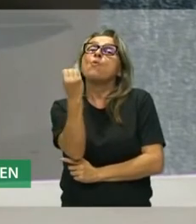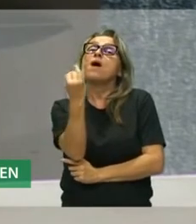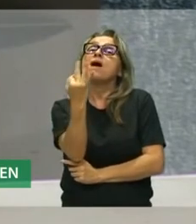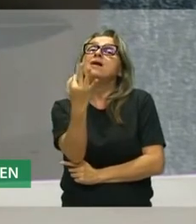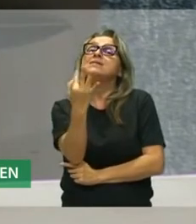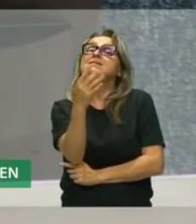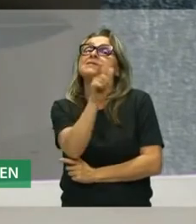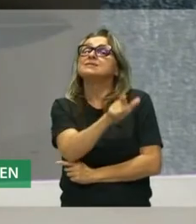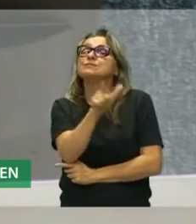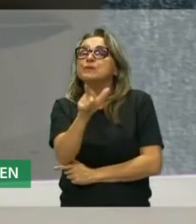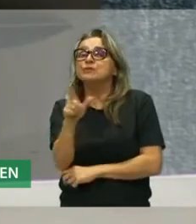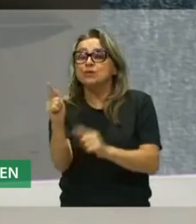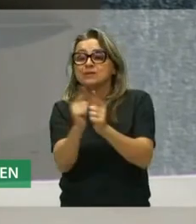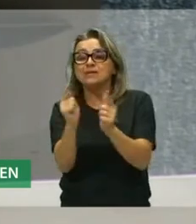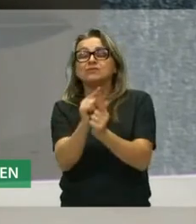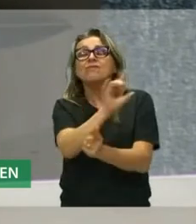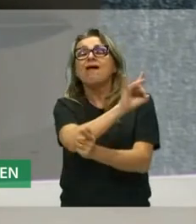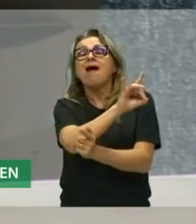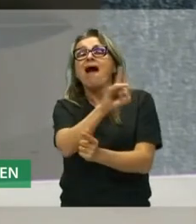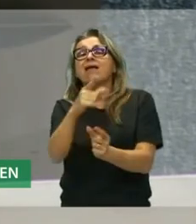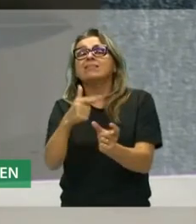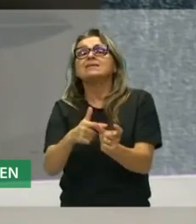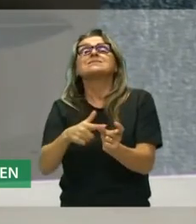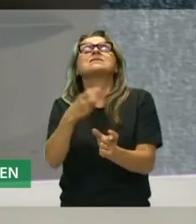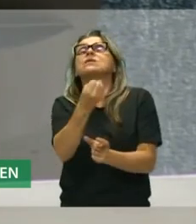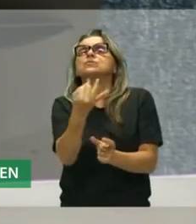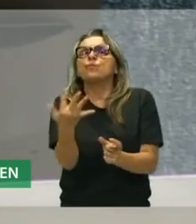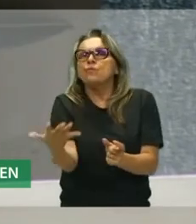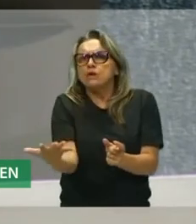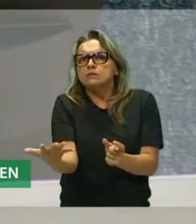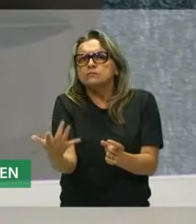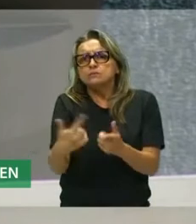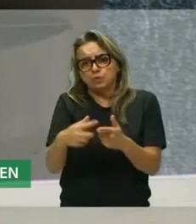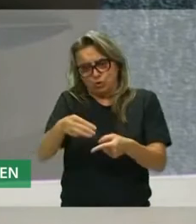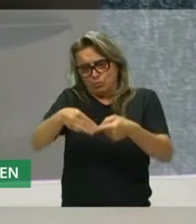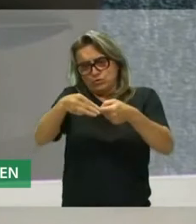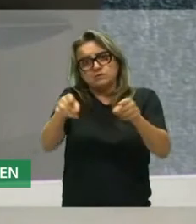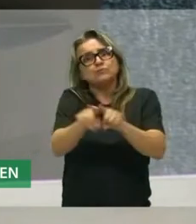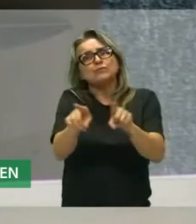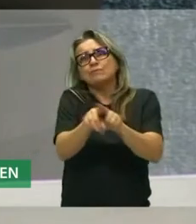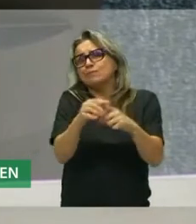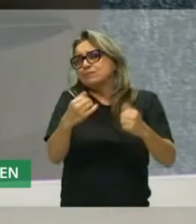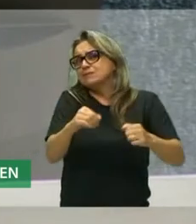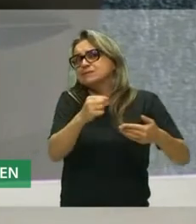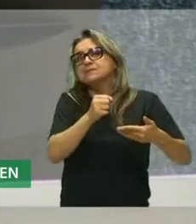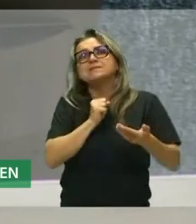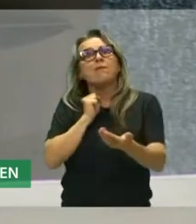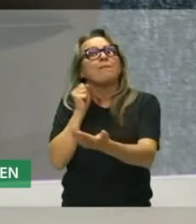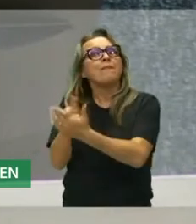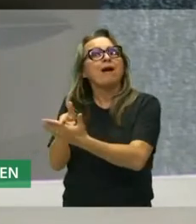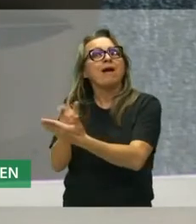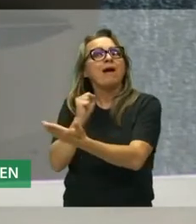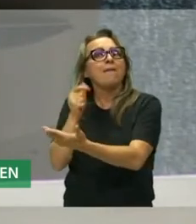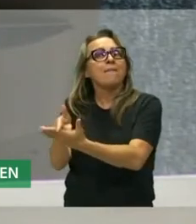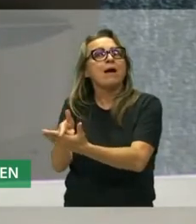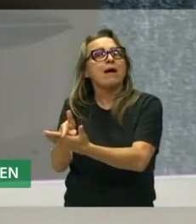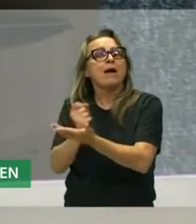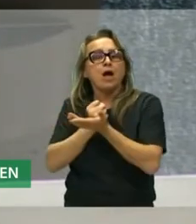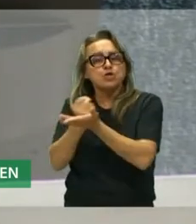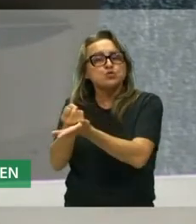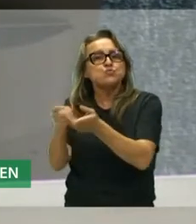são atendidos por cada cidade, para que também esses municípios também pudessem repassar esses valores, para que ajude também o município de